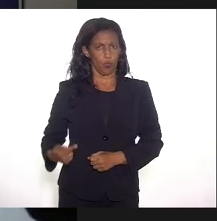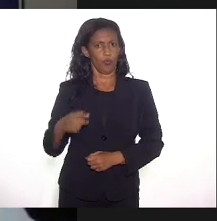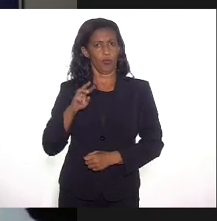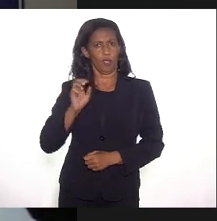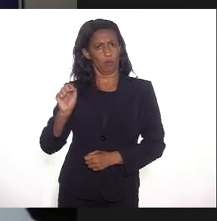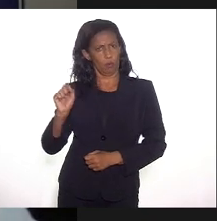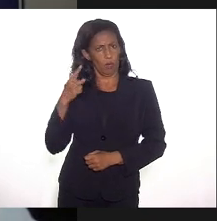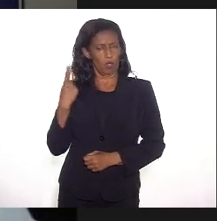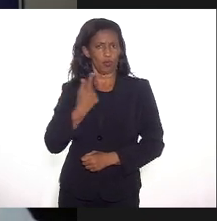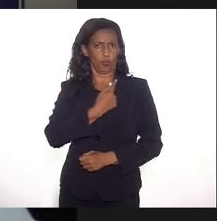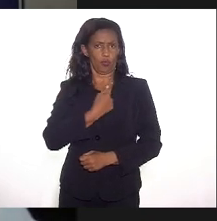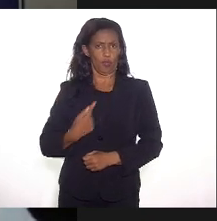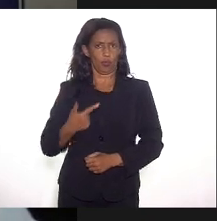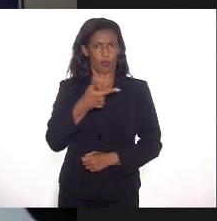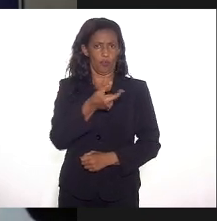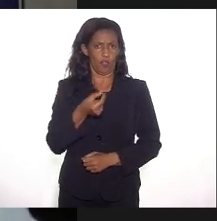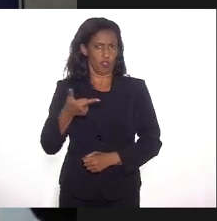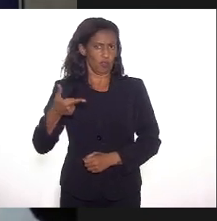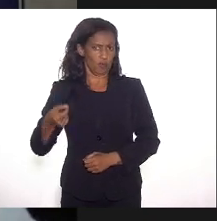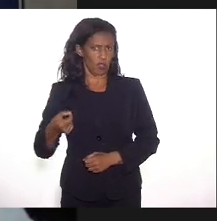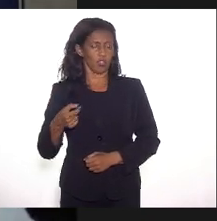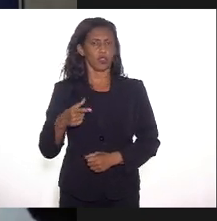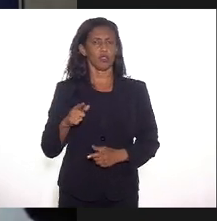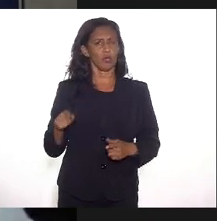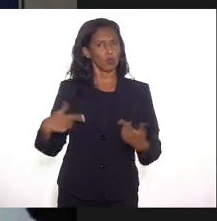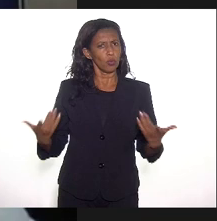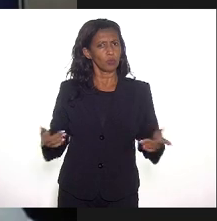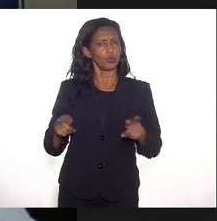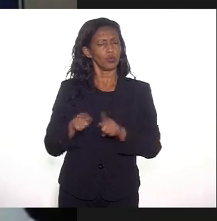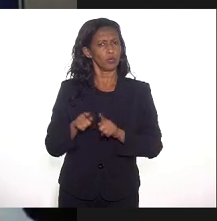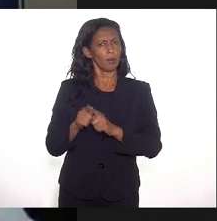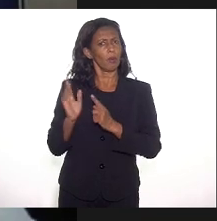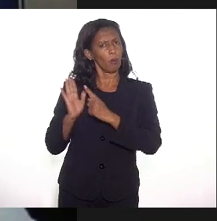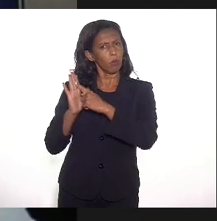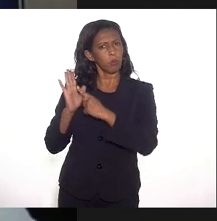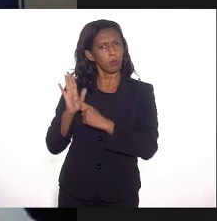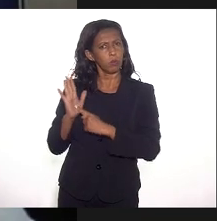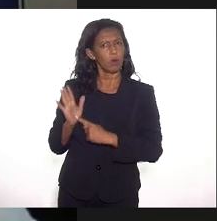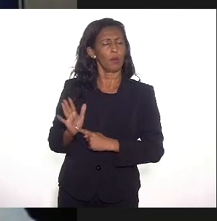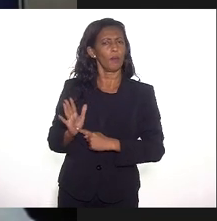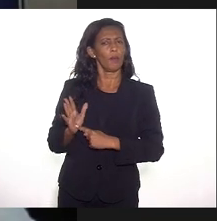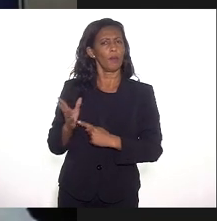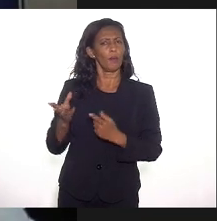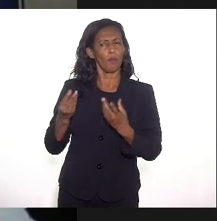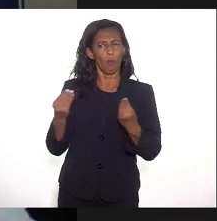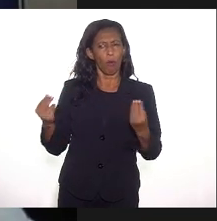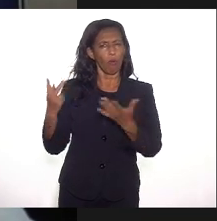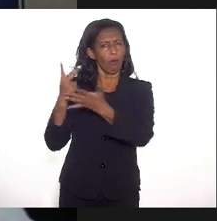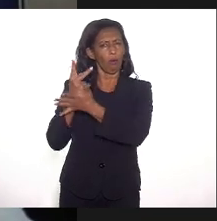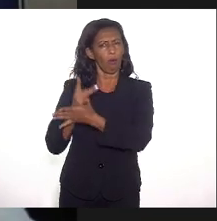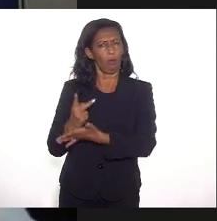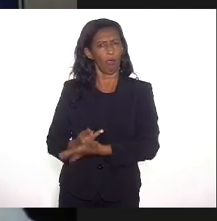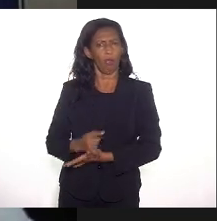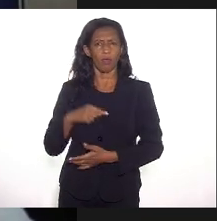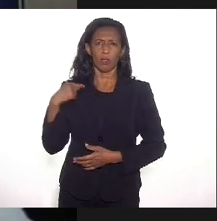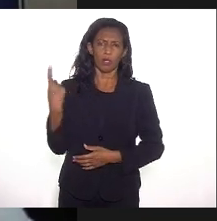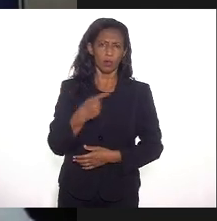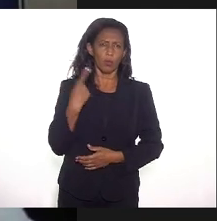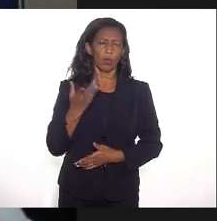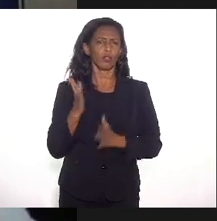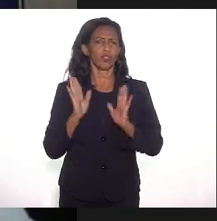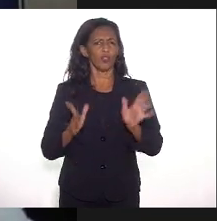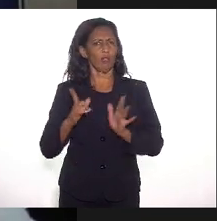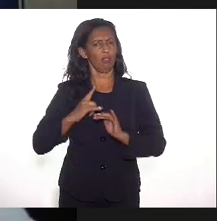Cláudio Castro de 2020, justamente porque apontou imensas irregularidades que nós já temos